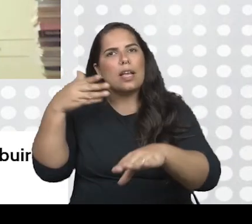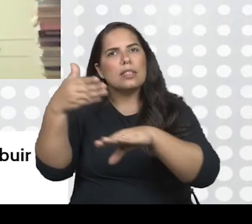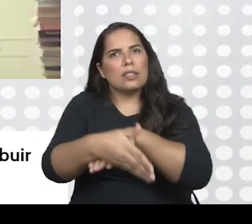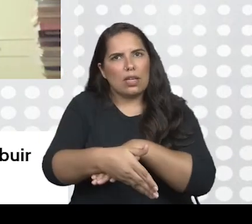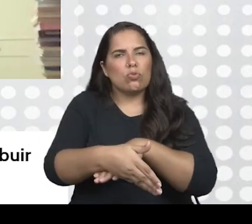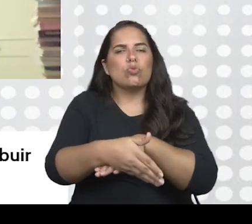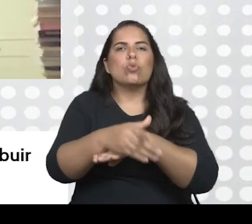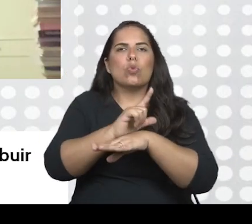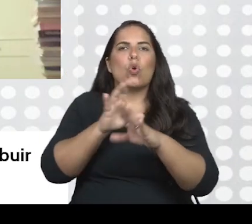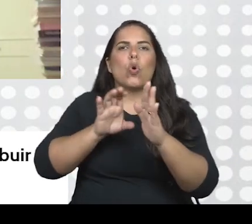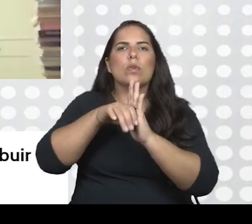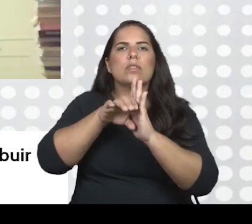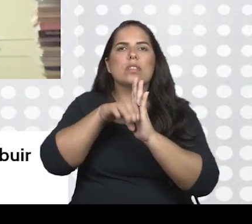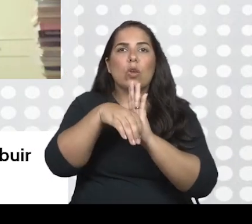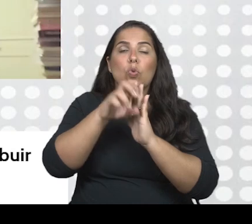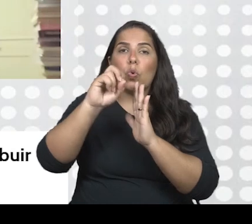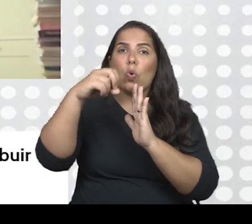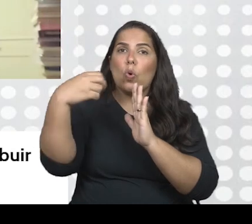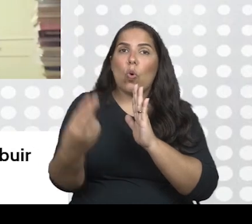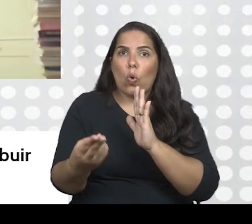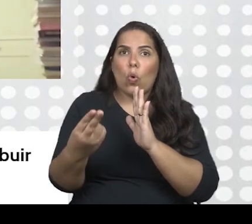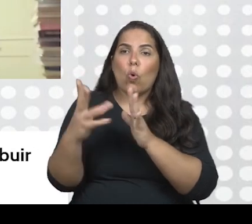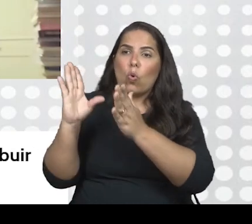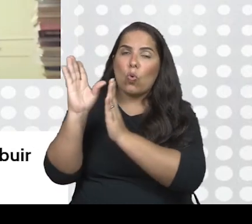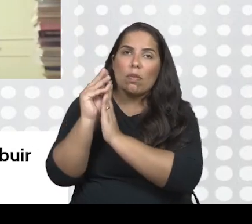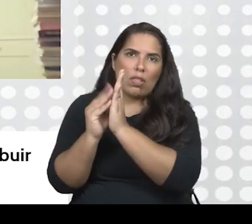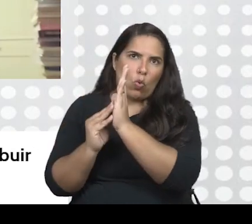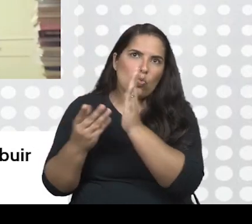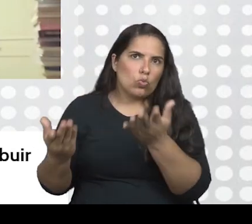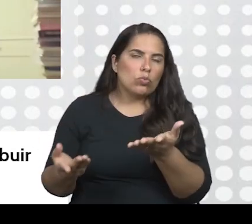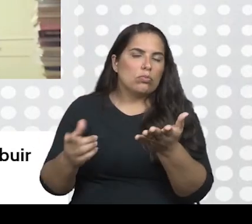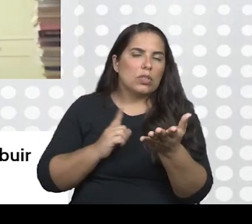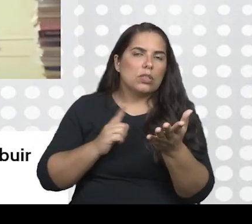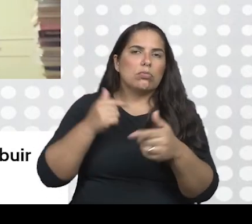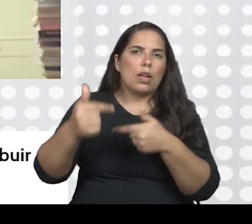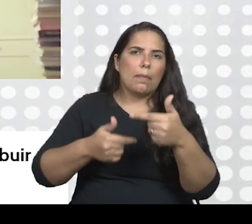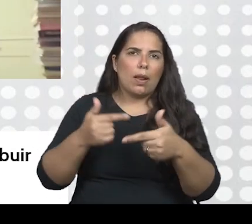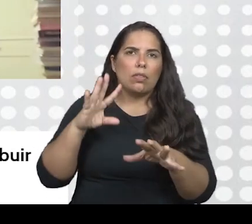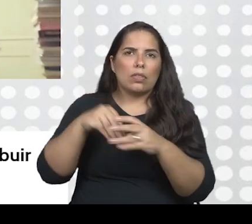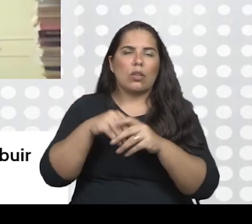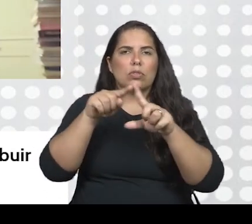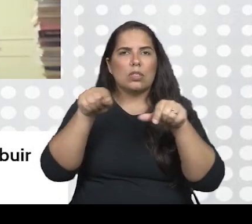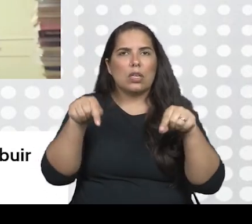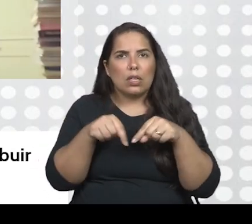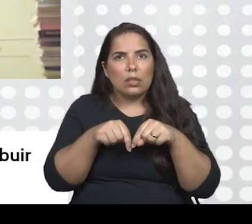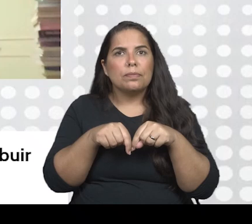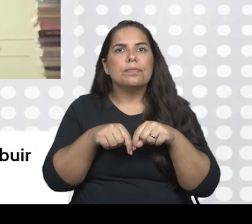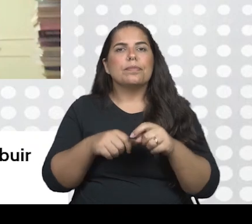a determinado conceito ou determinado conteúdo que está sendo trabalhado em sala de